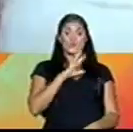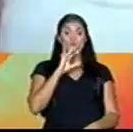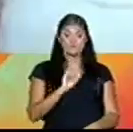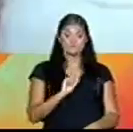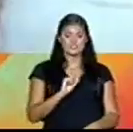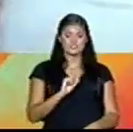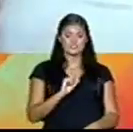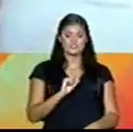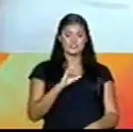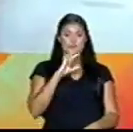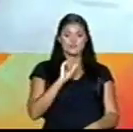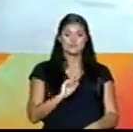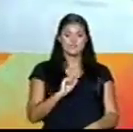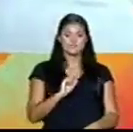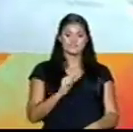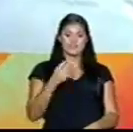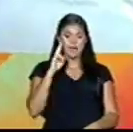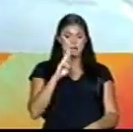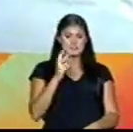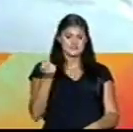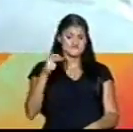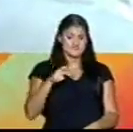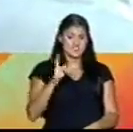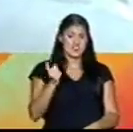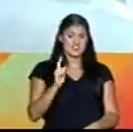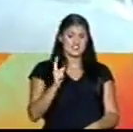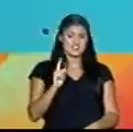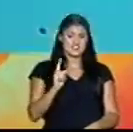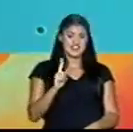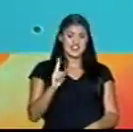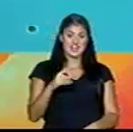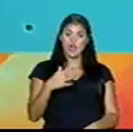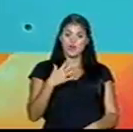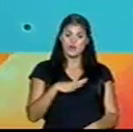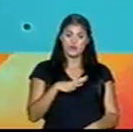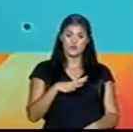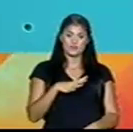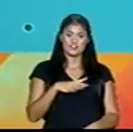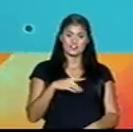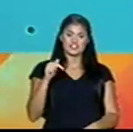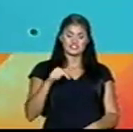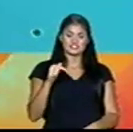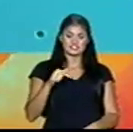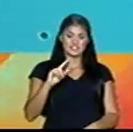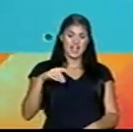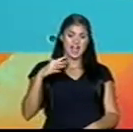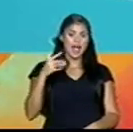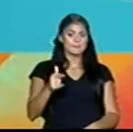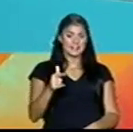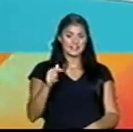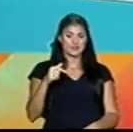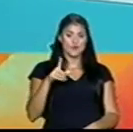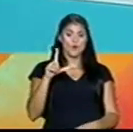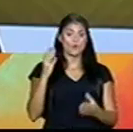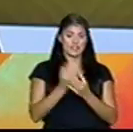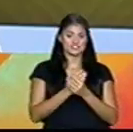filho quer... Ah, quer... filho tinha vindo já. Não, ele quer é levar tudo com ele. Queria, não, eu quero levar amanhã para o meu lanche. Porque ele já está